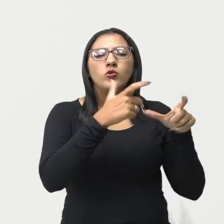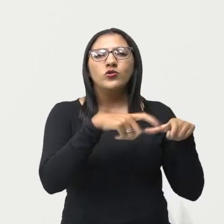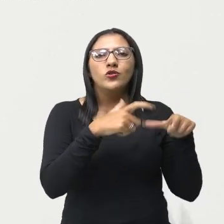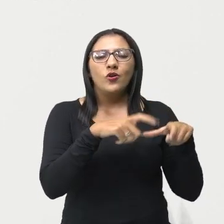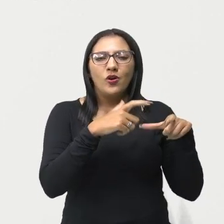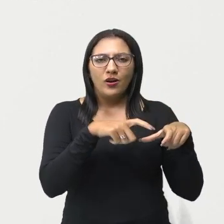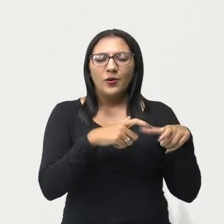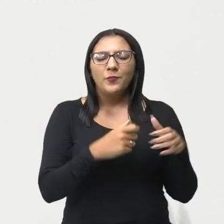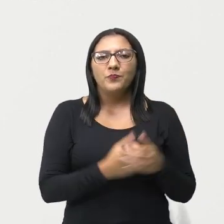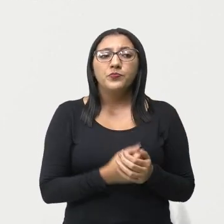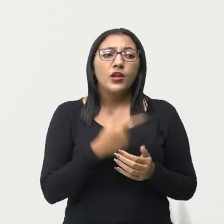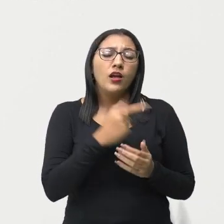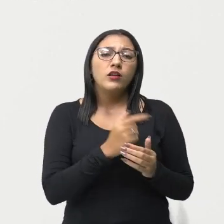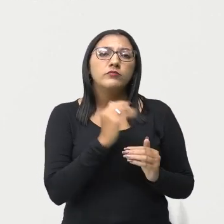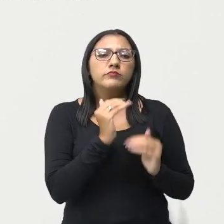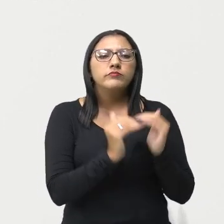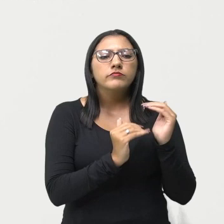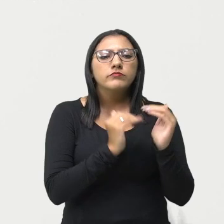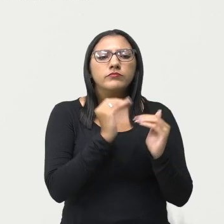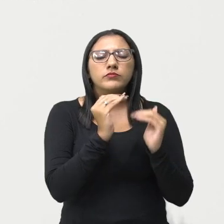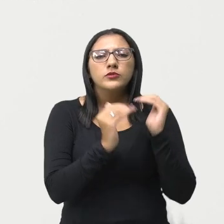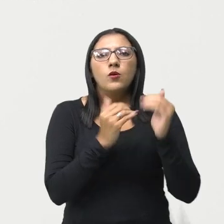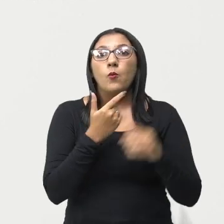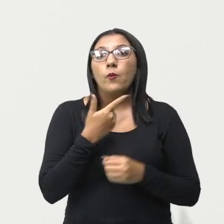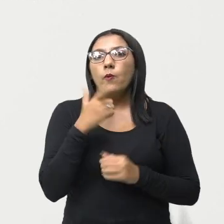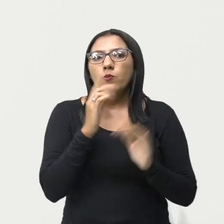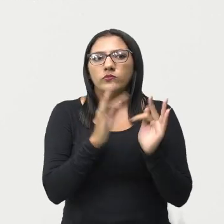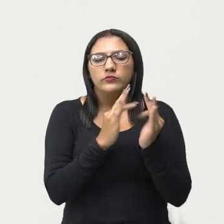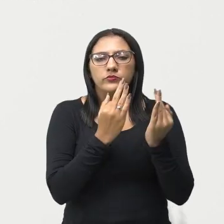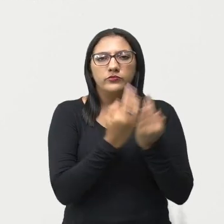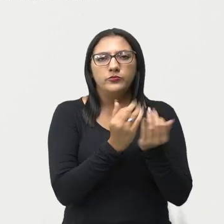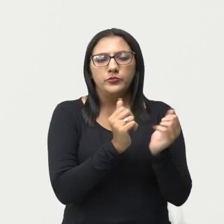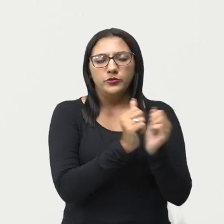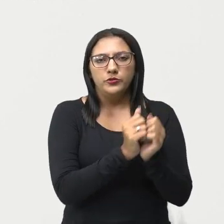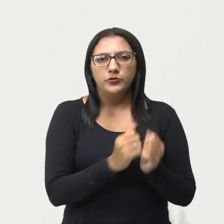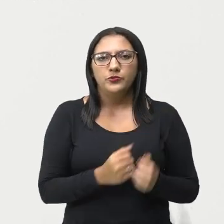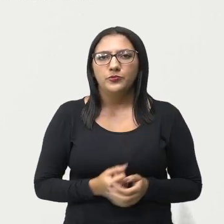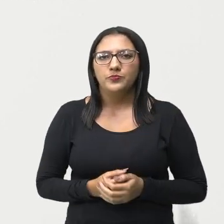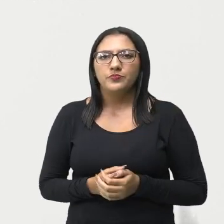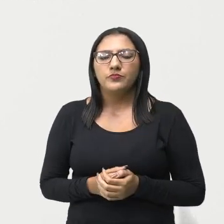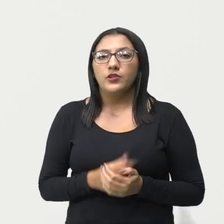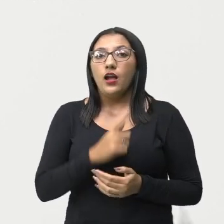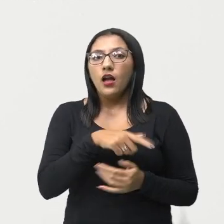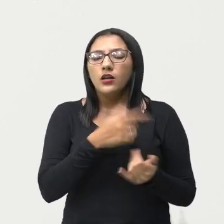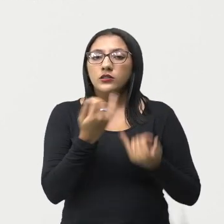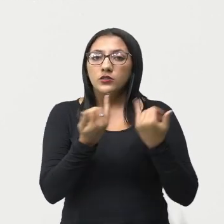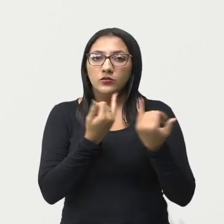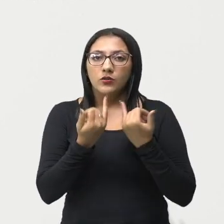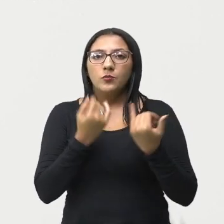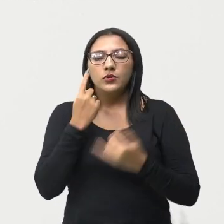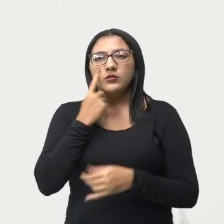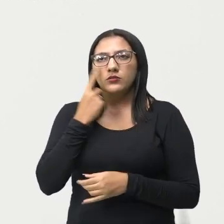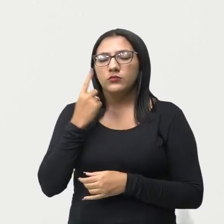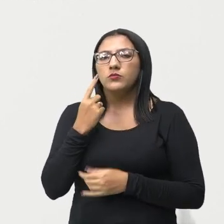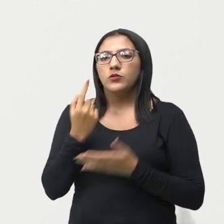Henan, onde cresceu com outra família. As informações são do jornal Daily